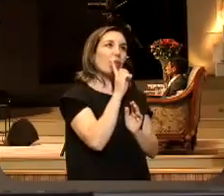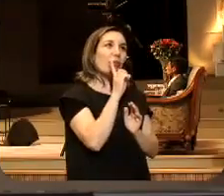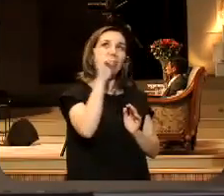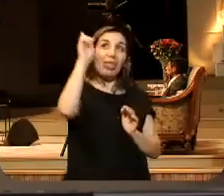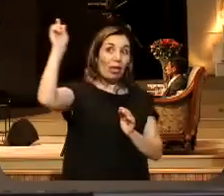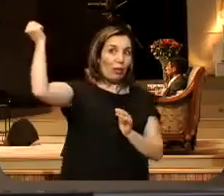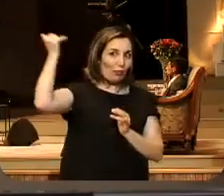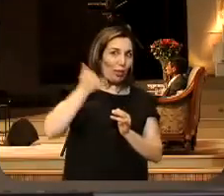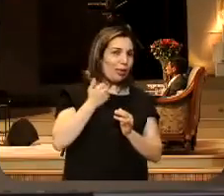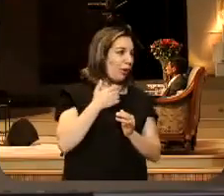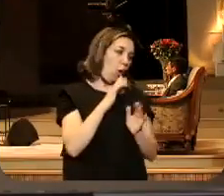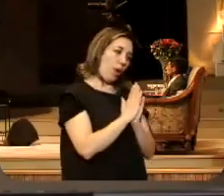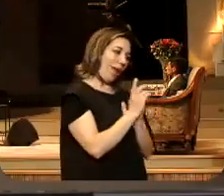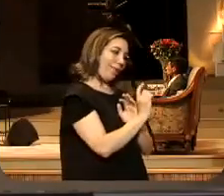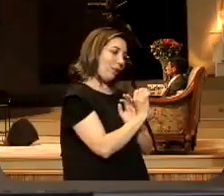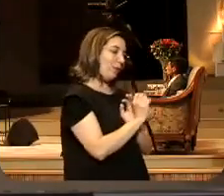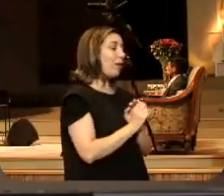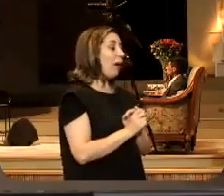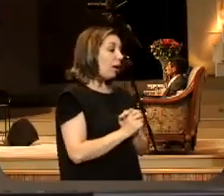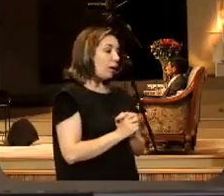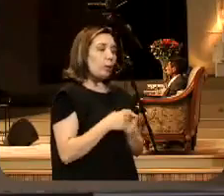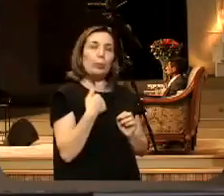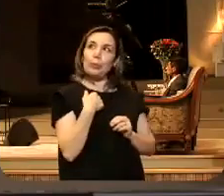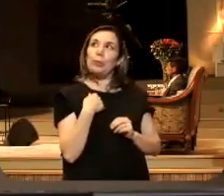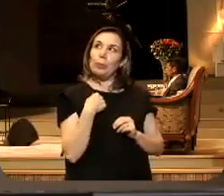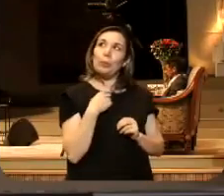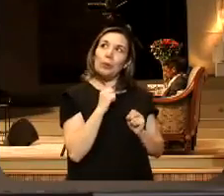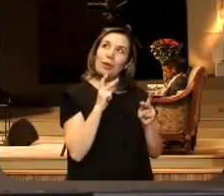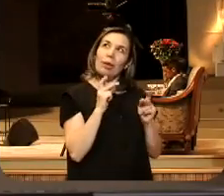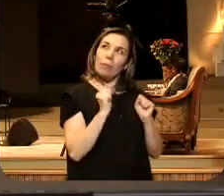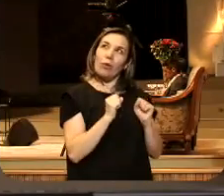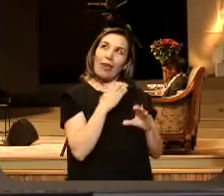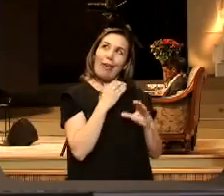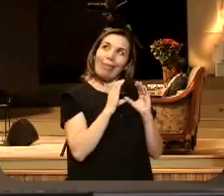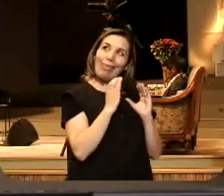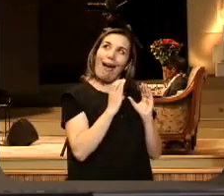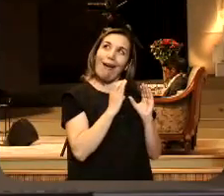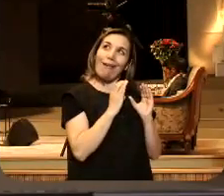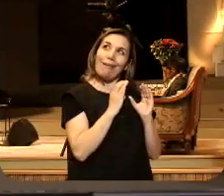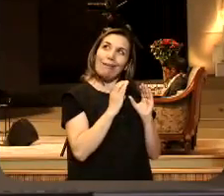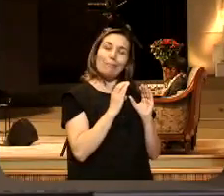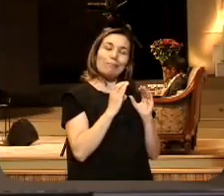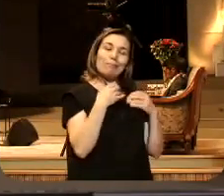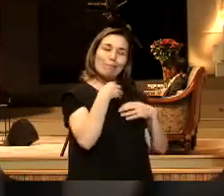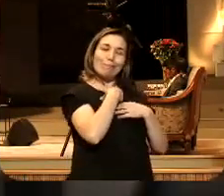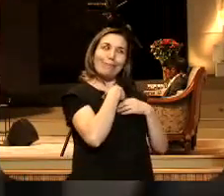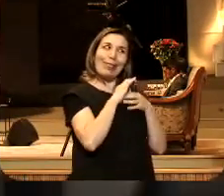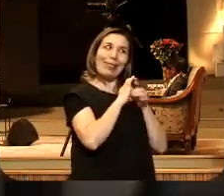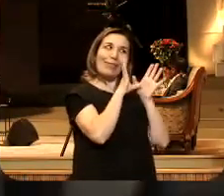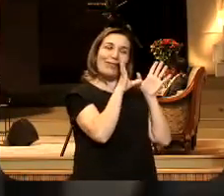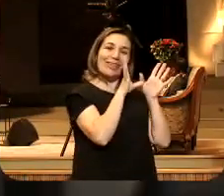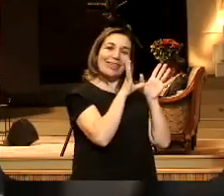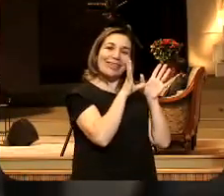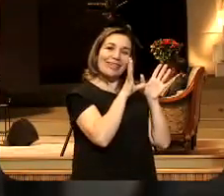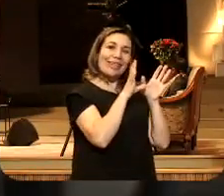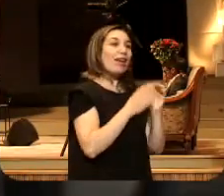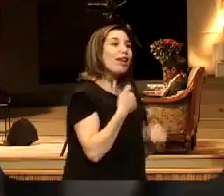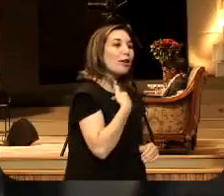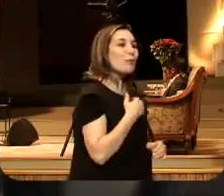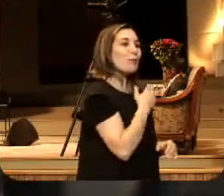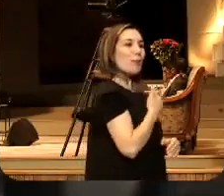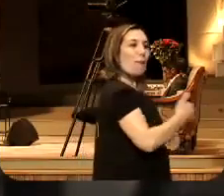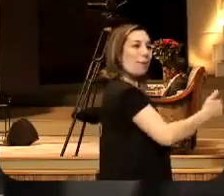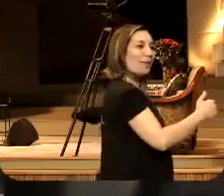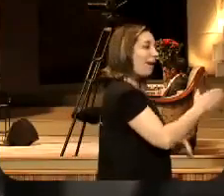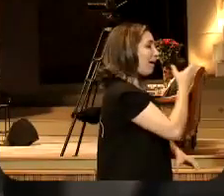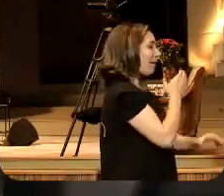cantava, algo extraordinário começou a acontecer, de fato, um movimento de Deus. E eu conto isso agora